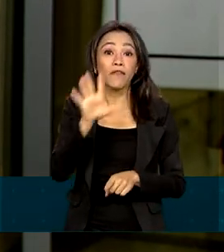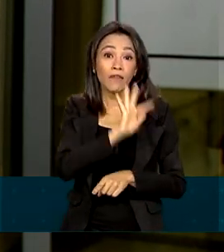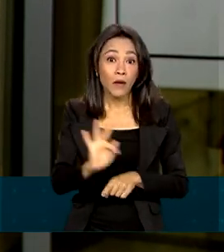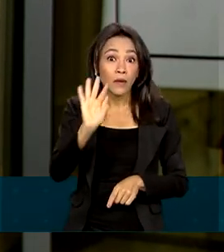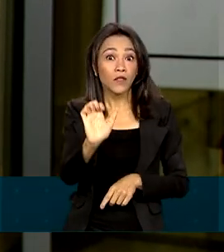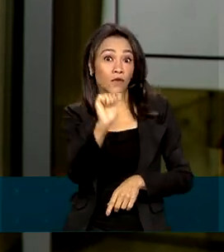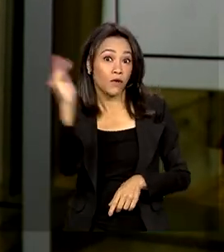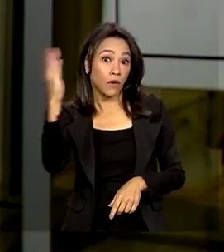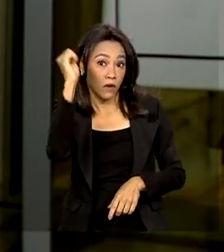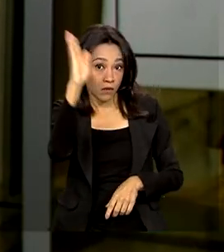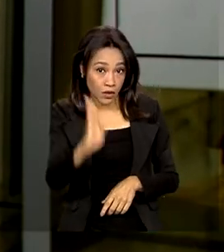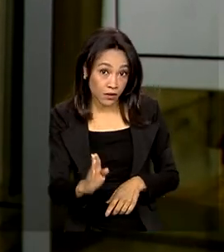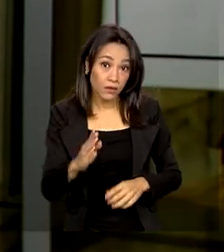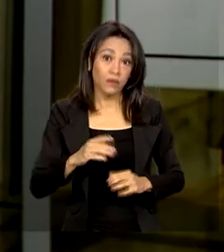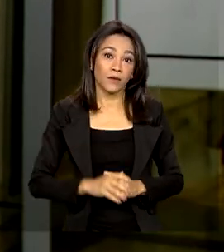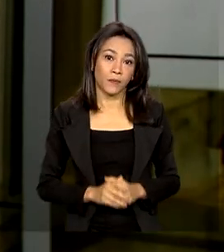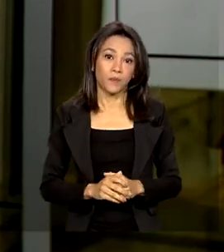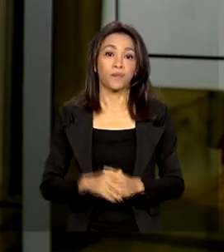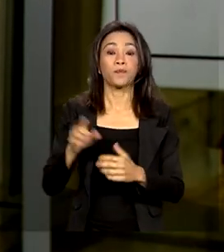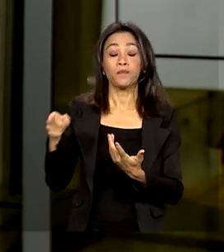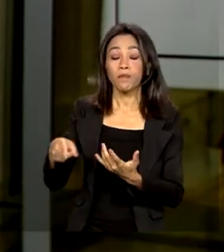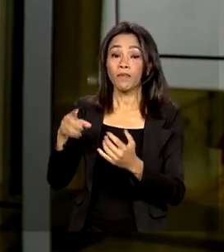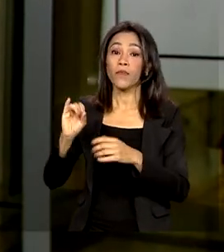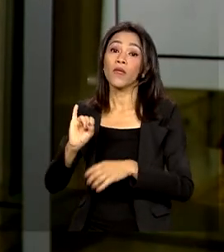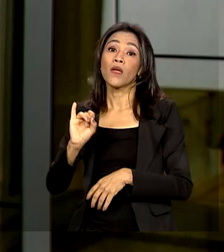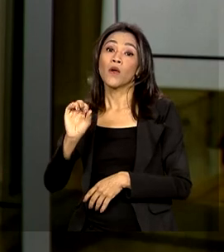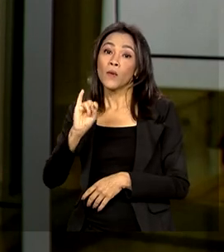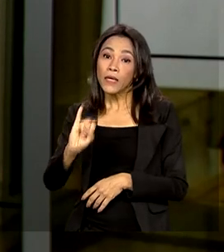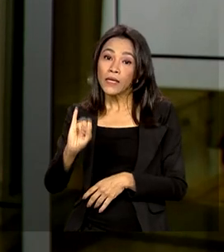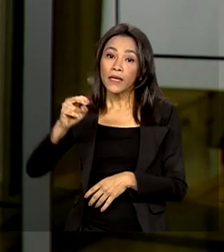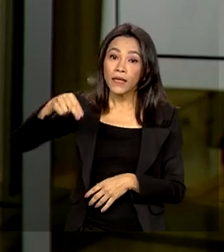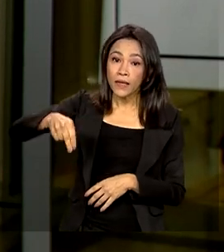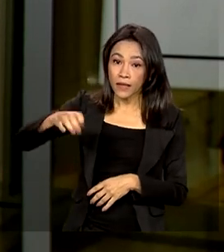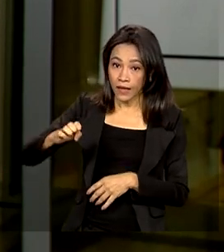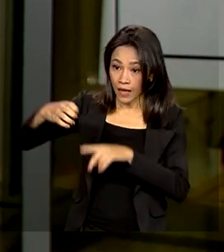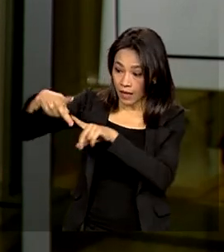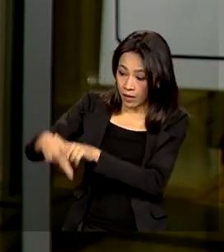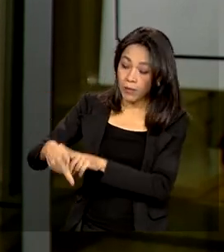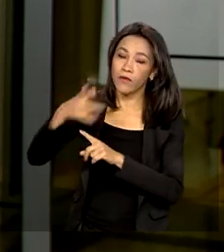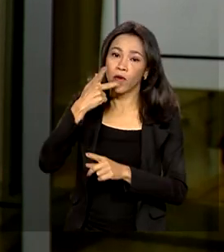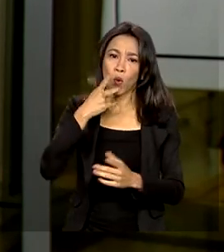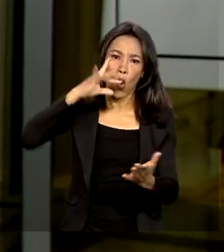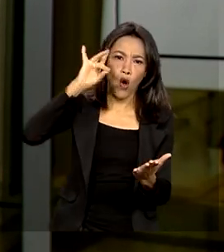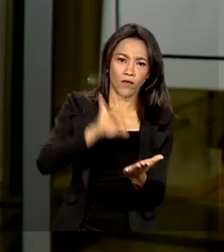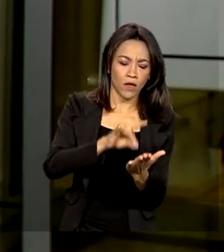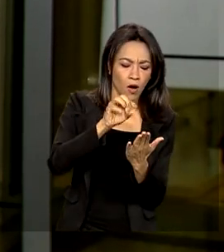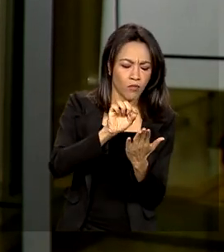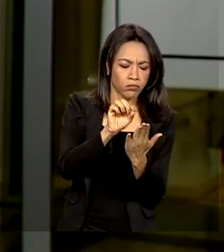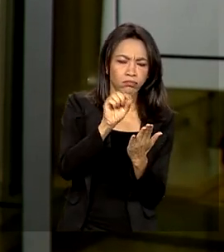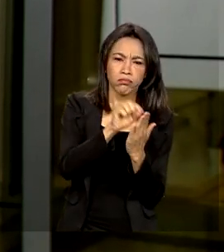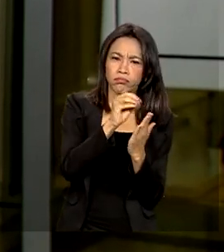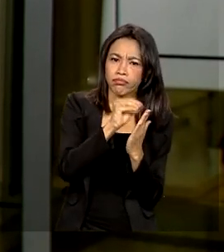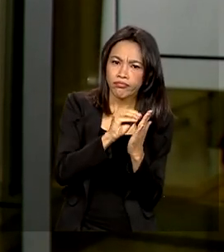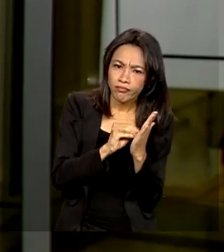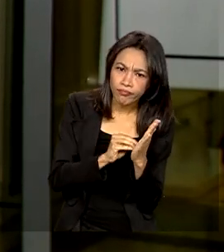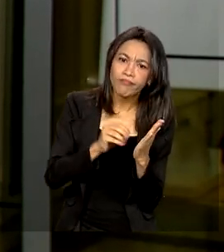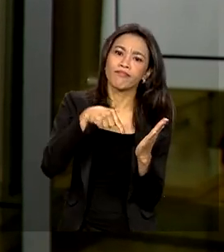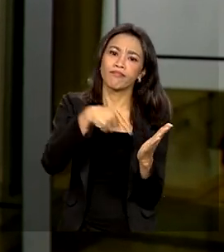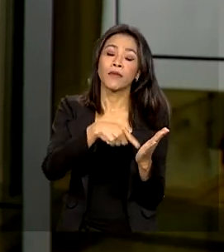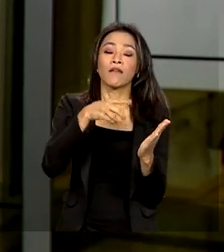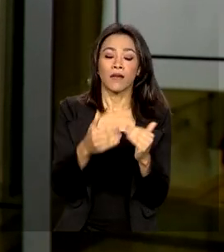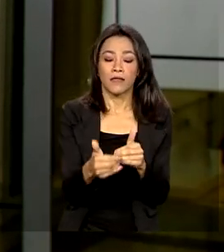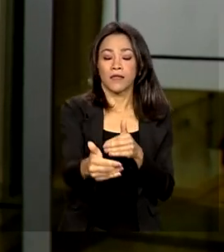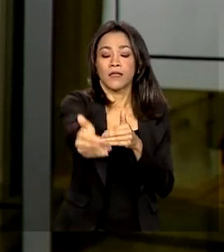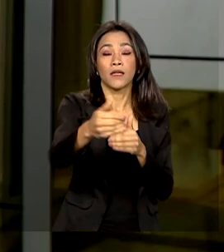fora do país. De acordo com o INEP, os cadernos de questões e gabaritos oficiais serão divulgados na próxima